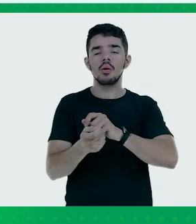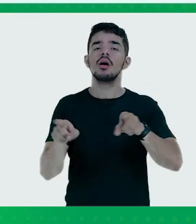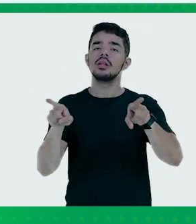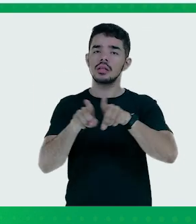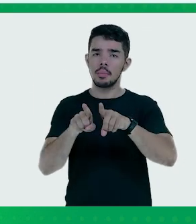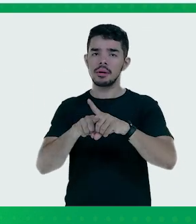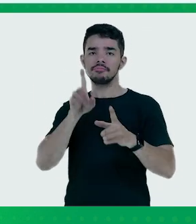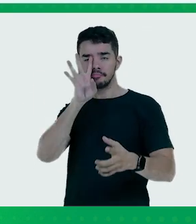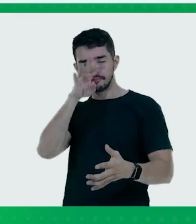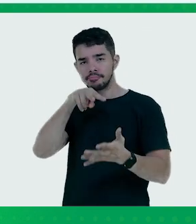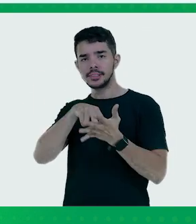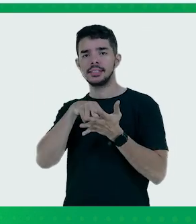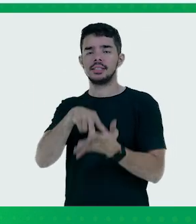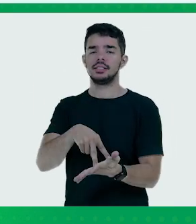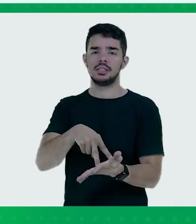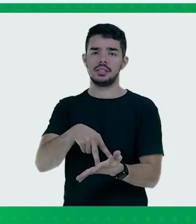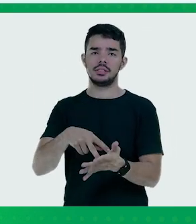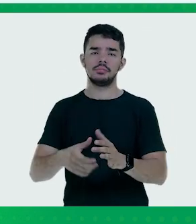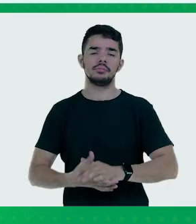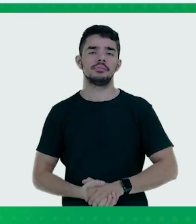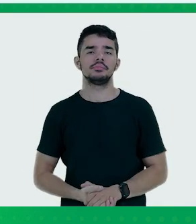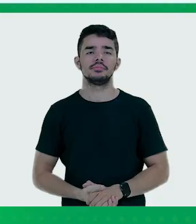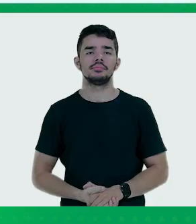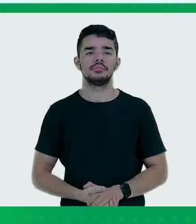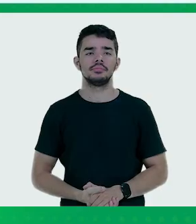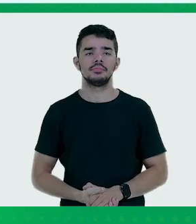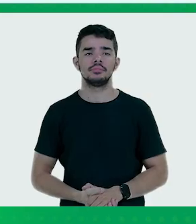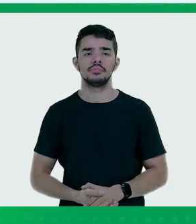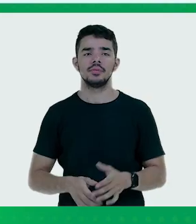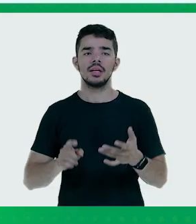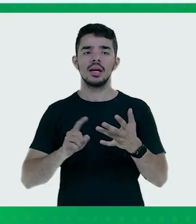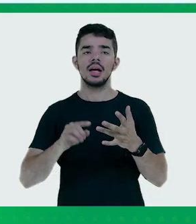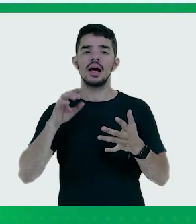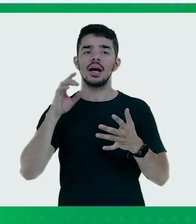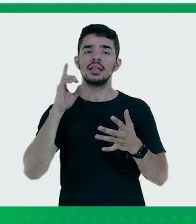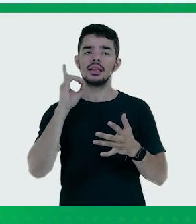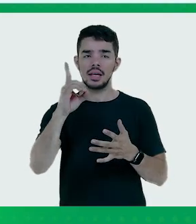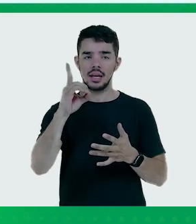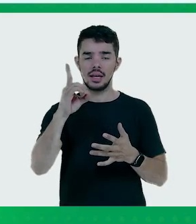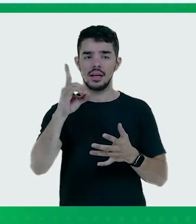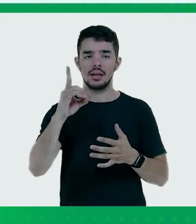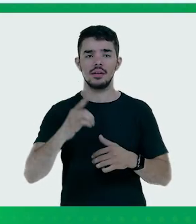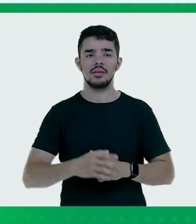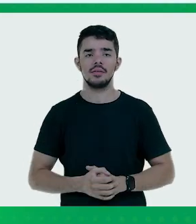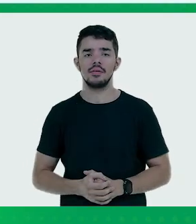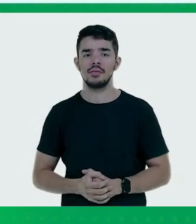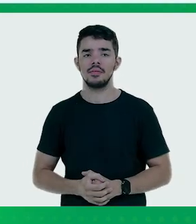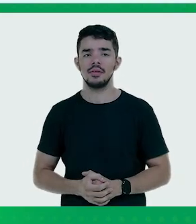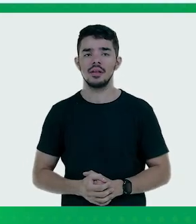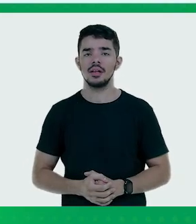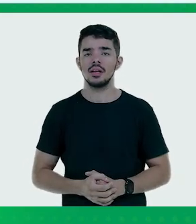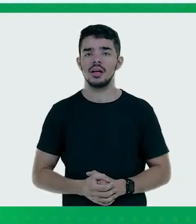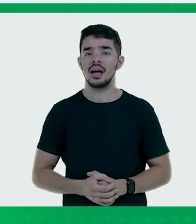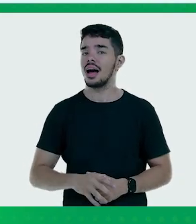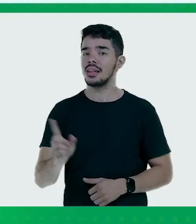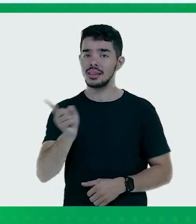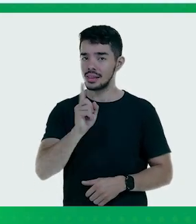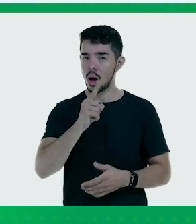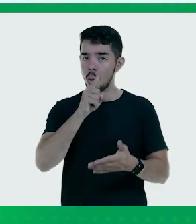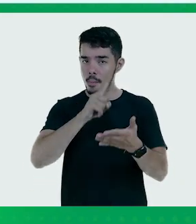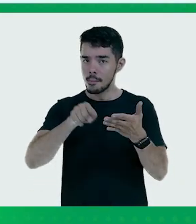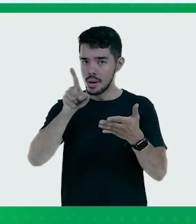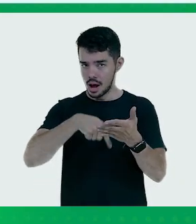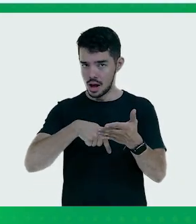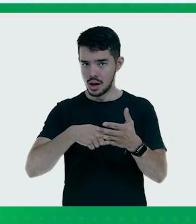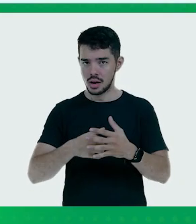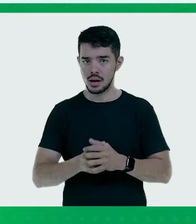adaptação e sua resistência. E o item D, gente, é o item que não é para você marcar,